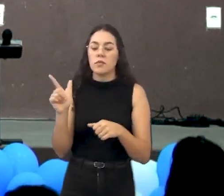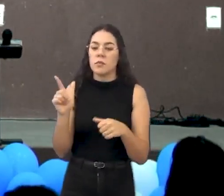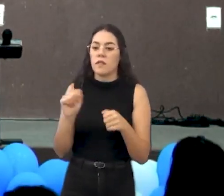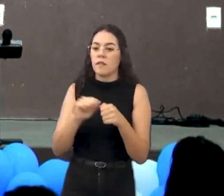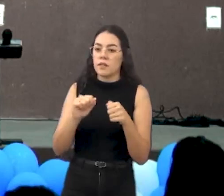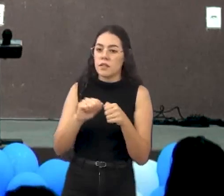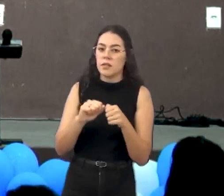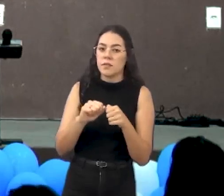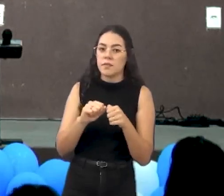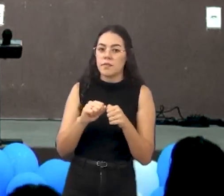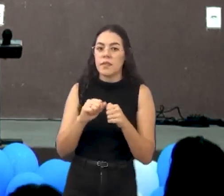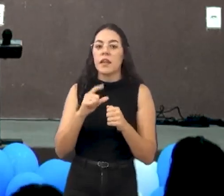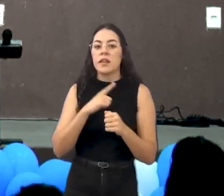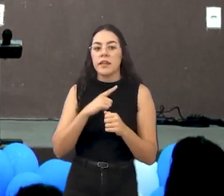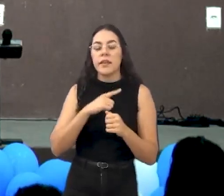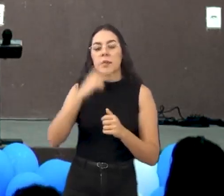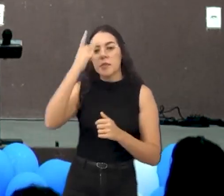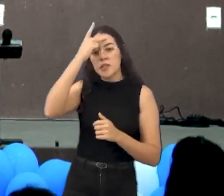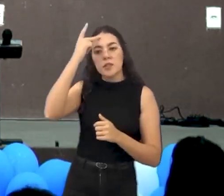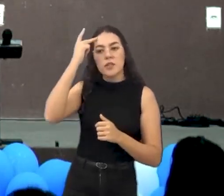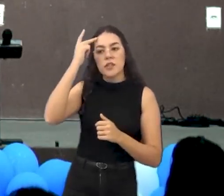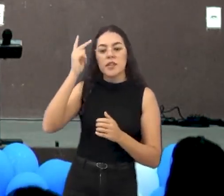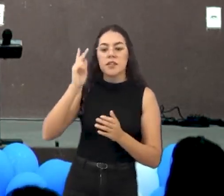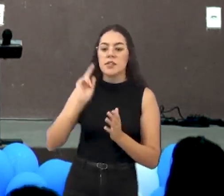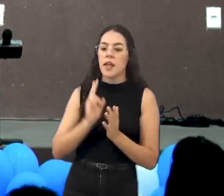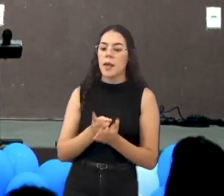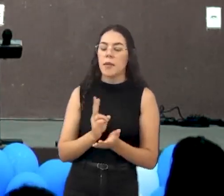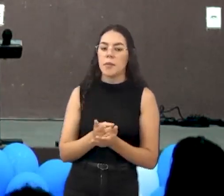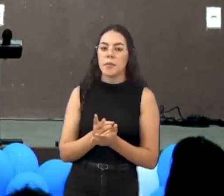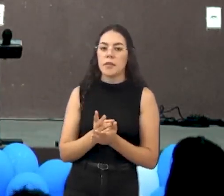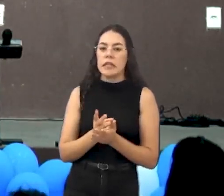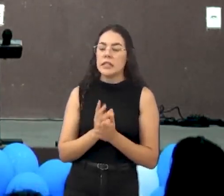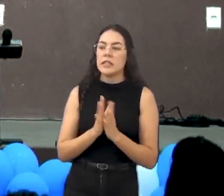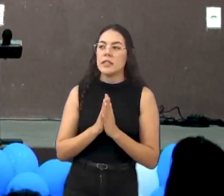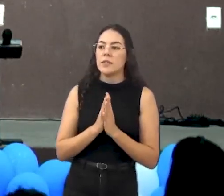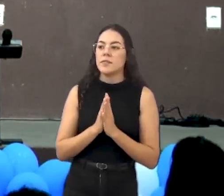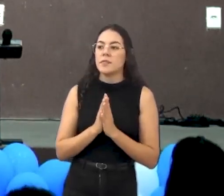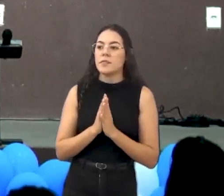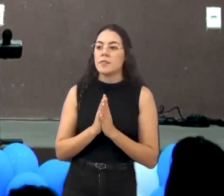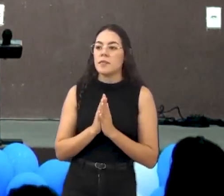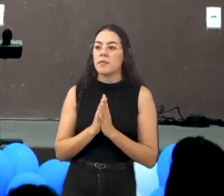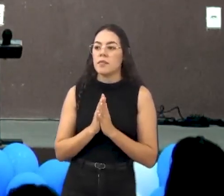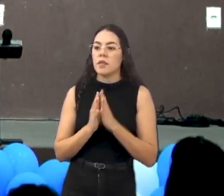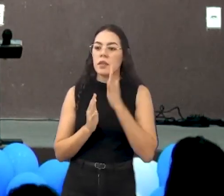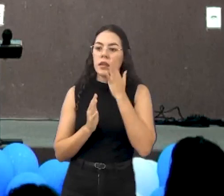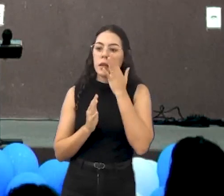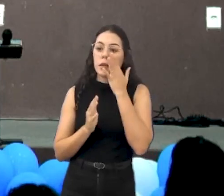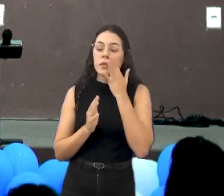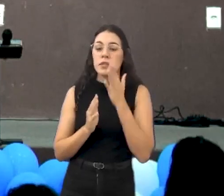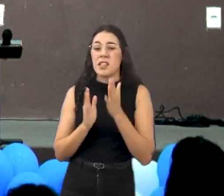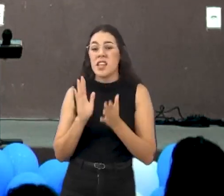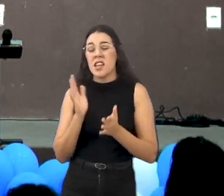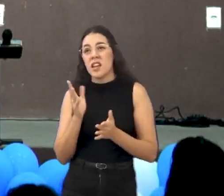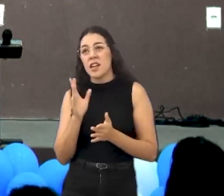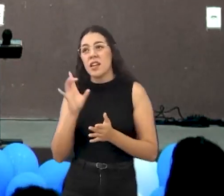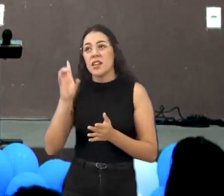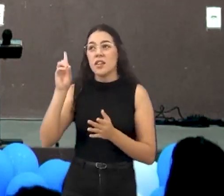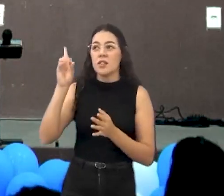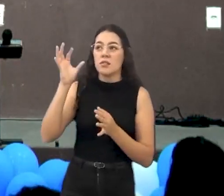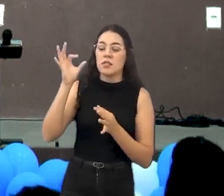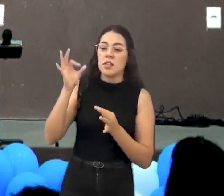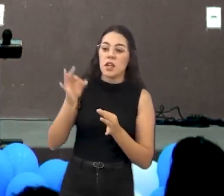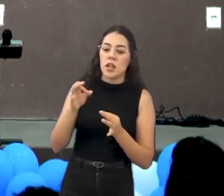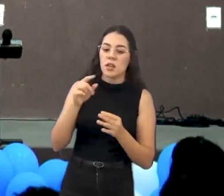E aí tem essa galerinha que fica nisso. Será que o DNA de um servo de Deus é esse?